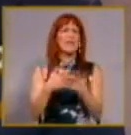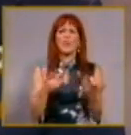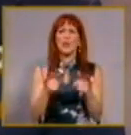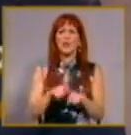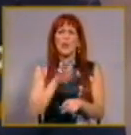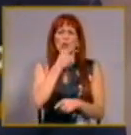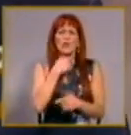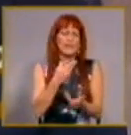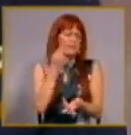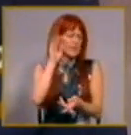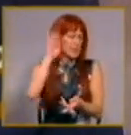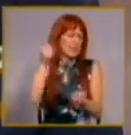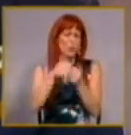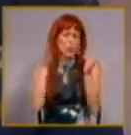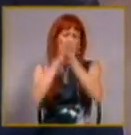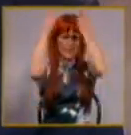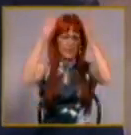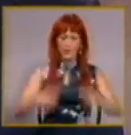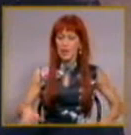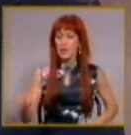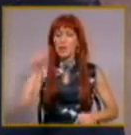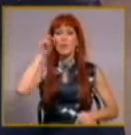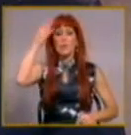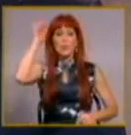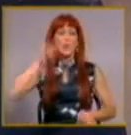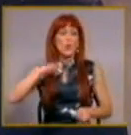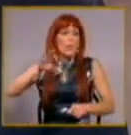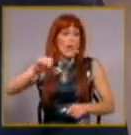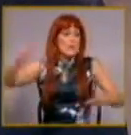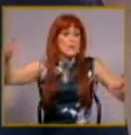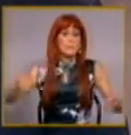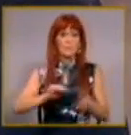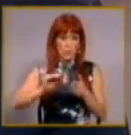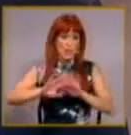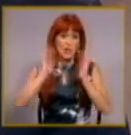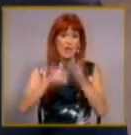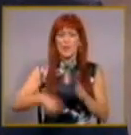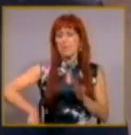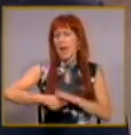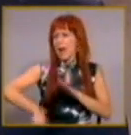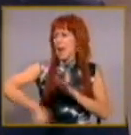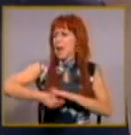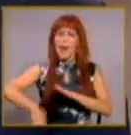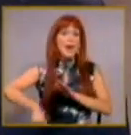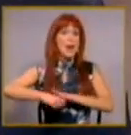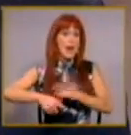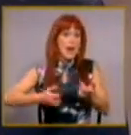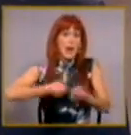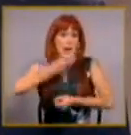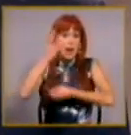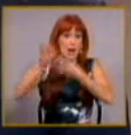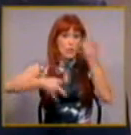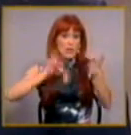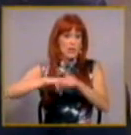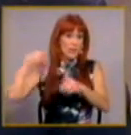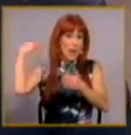um segredo polichinelo. O António José Seguro, seja do Partido Socialista, vinha ameaçando há um conjunto de